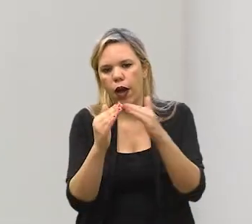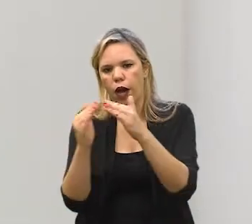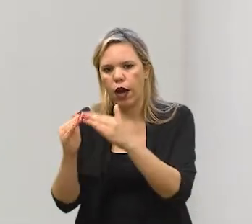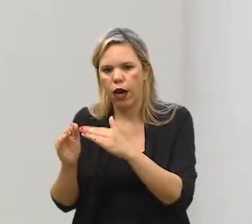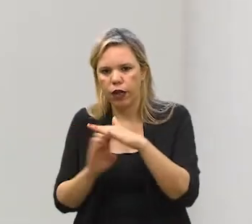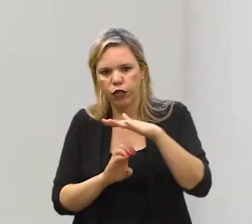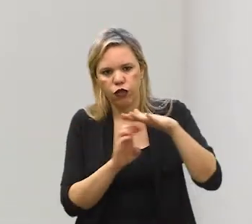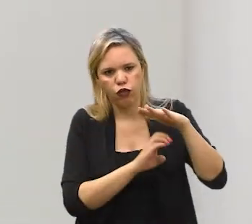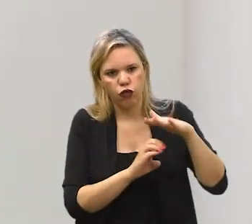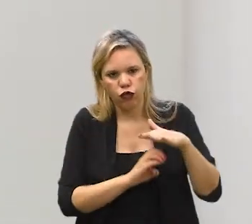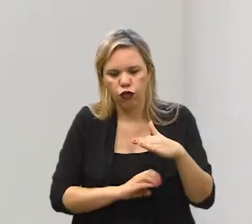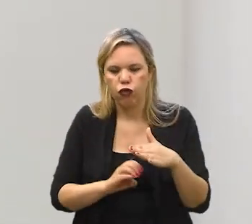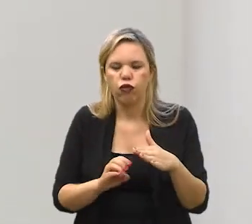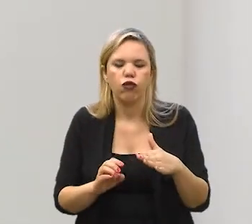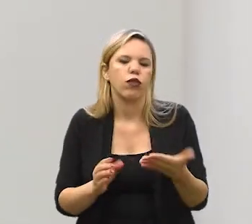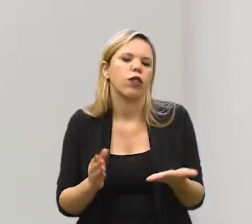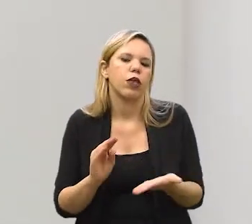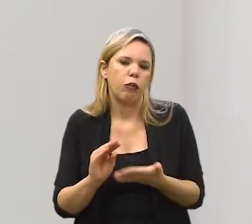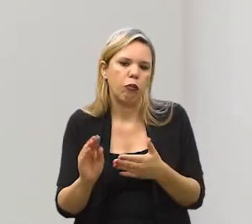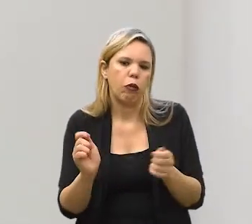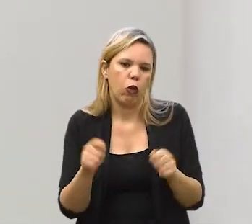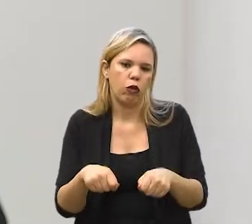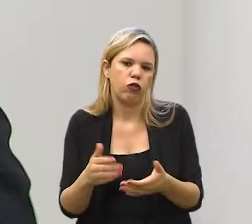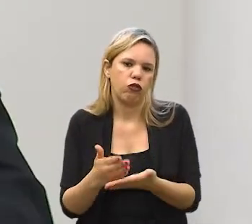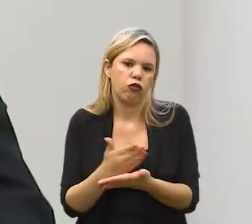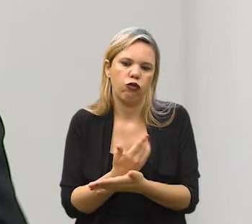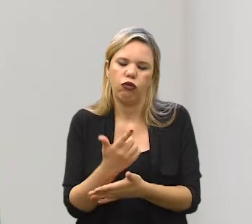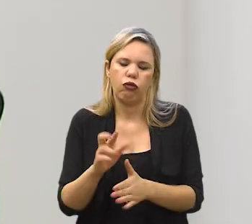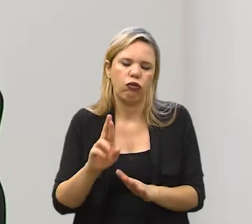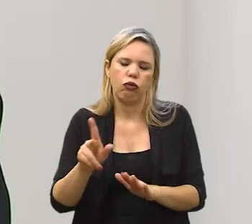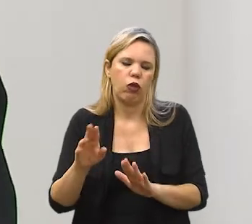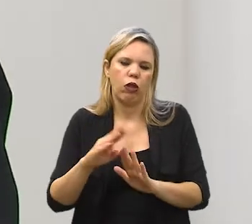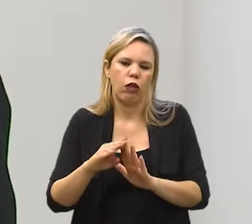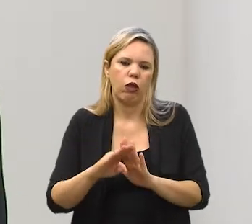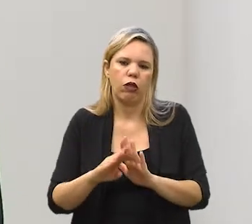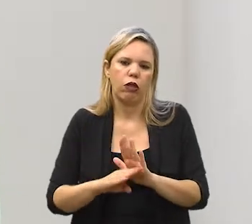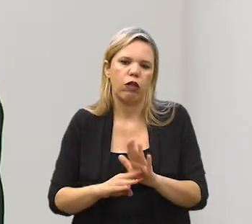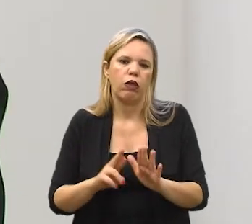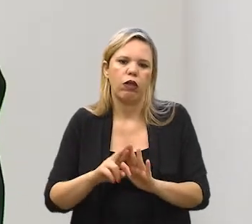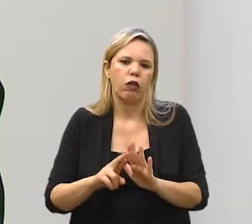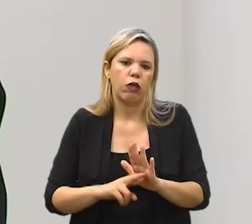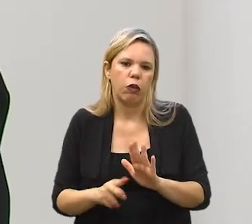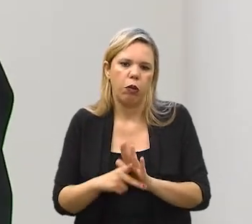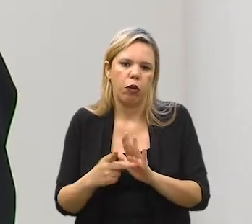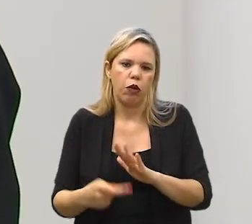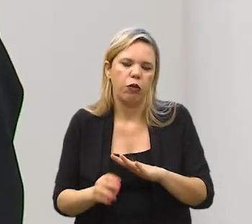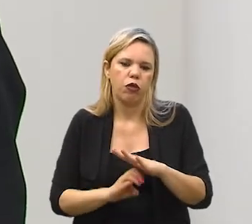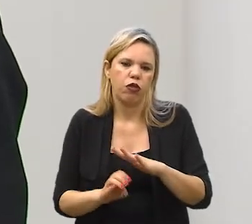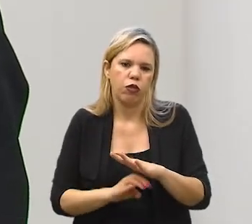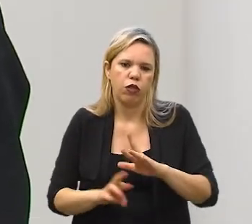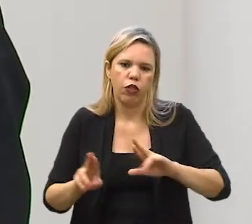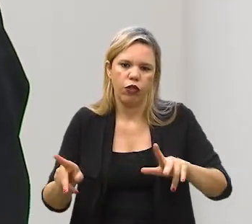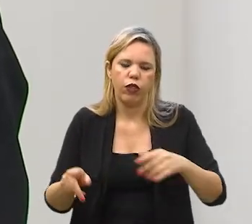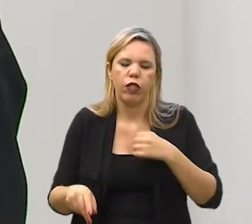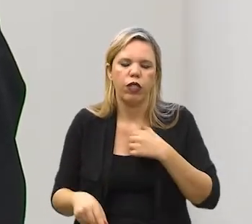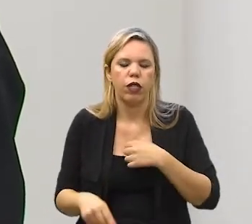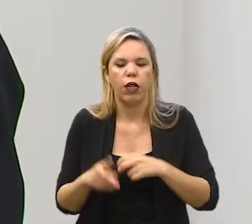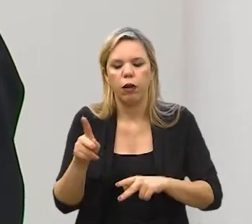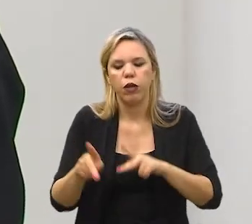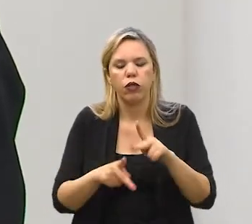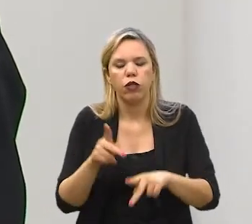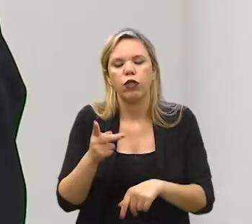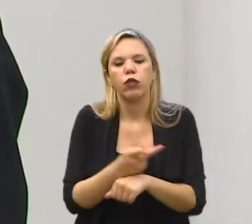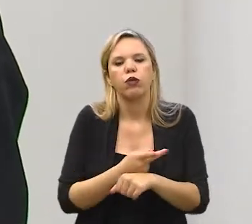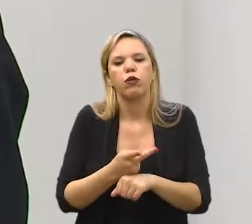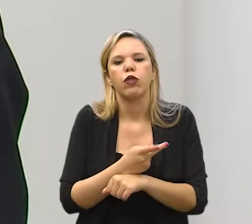nas instituições, elas não entram nessas regras porque eles são carteiras próprias da própria instituição. A pessoa que está procurando